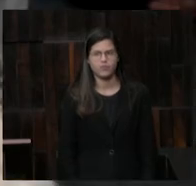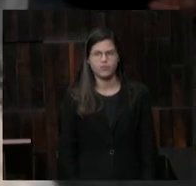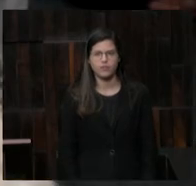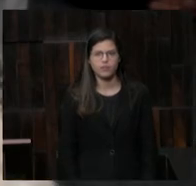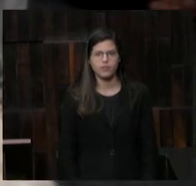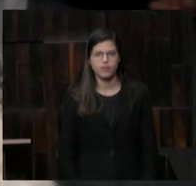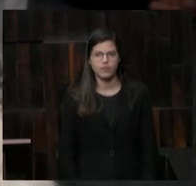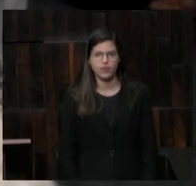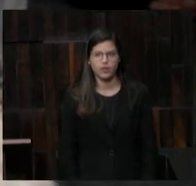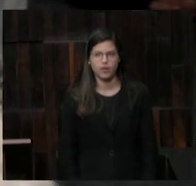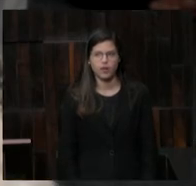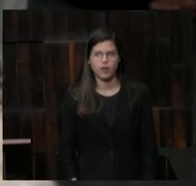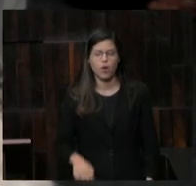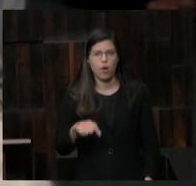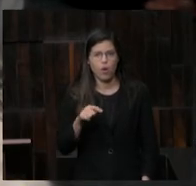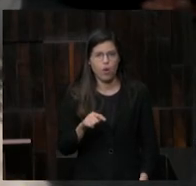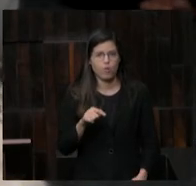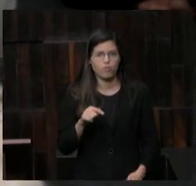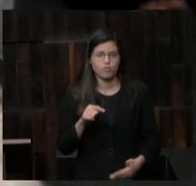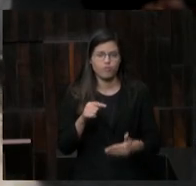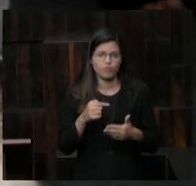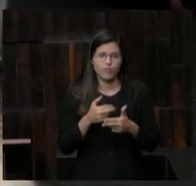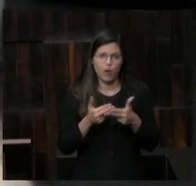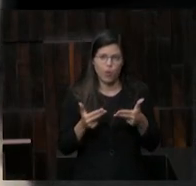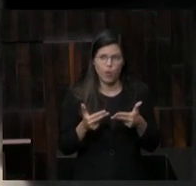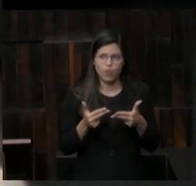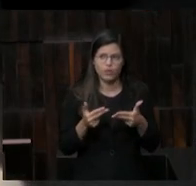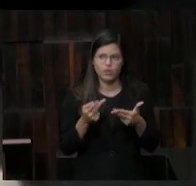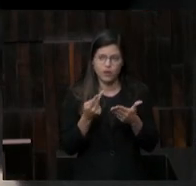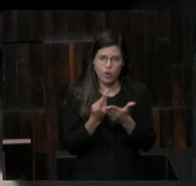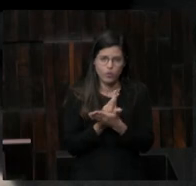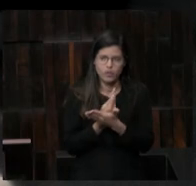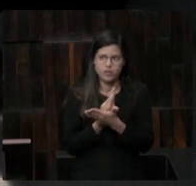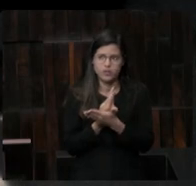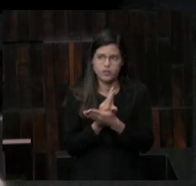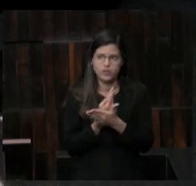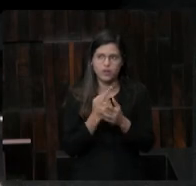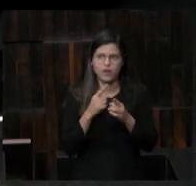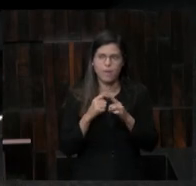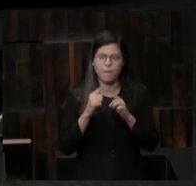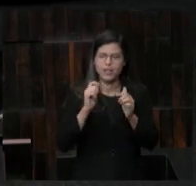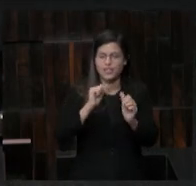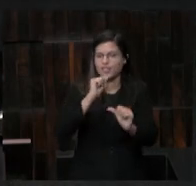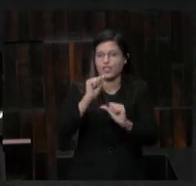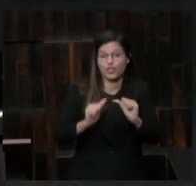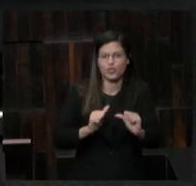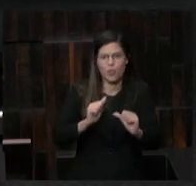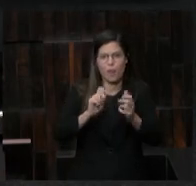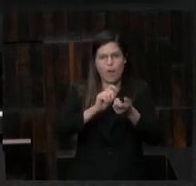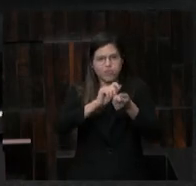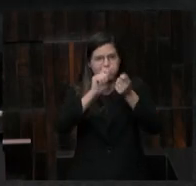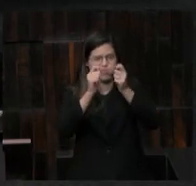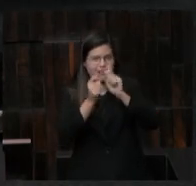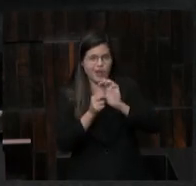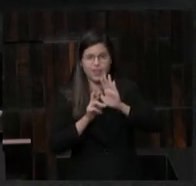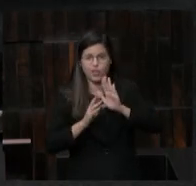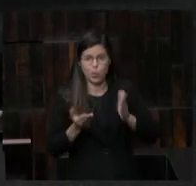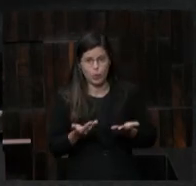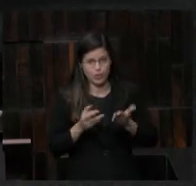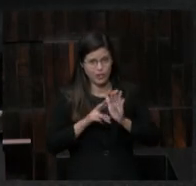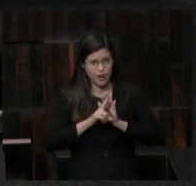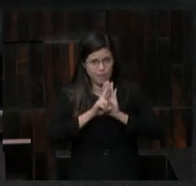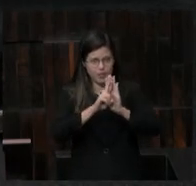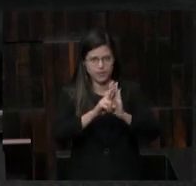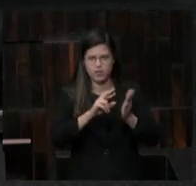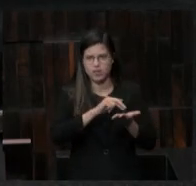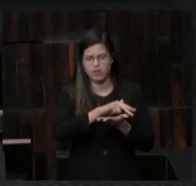uma tragédia, né, um fato, mas numa causa que hoje representa tantas pessoas no Rio de Janeiro, e